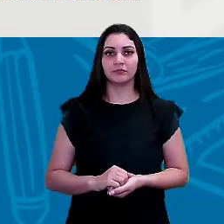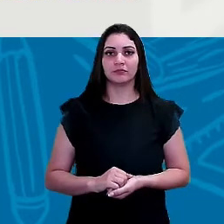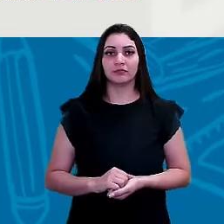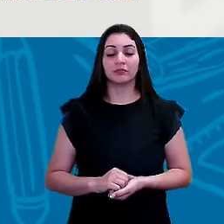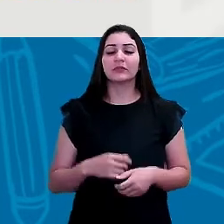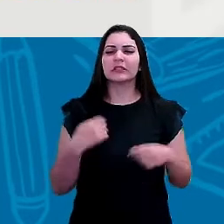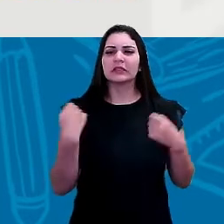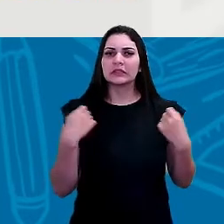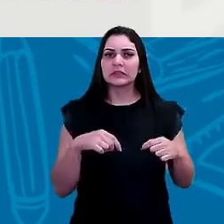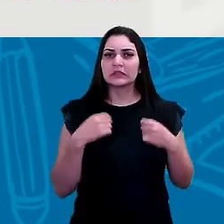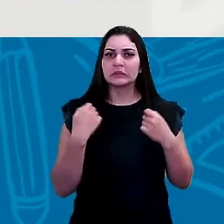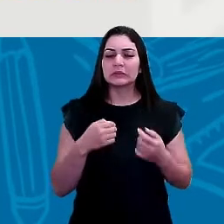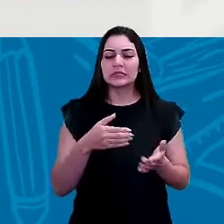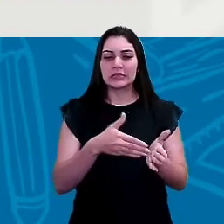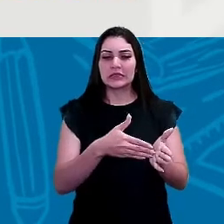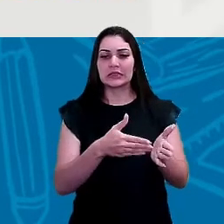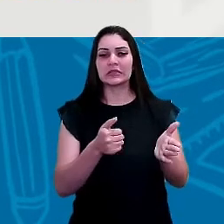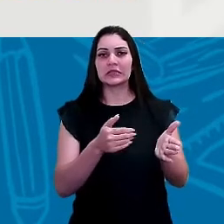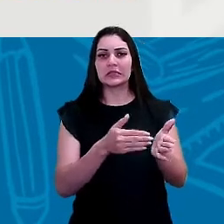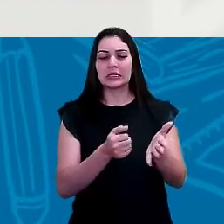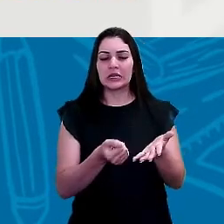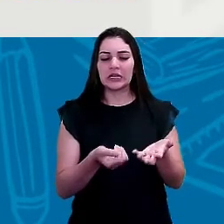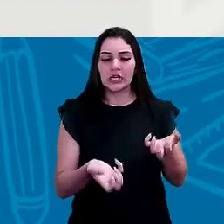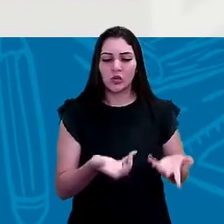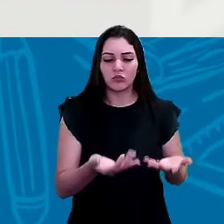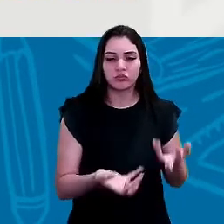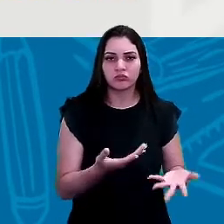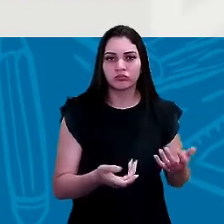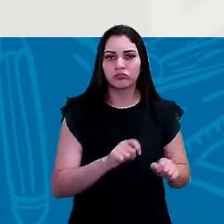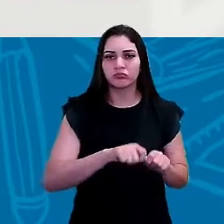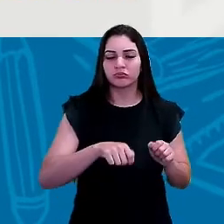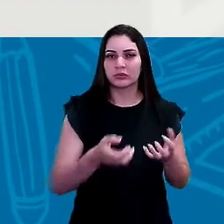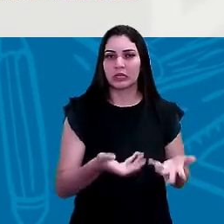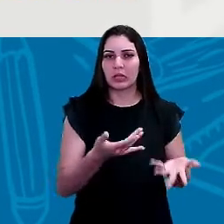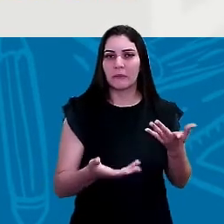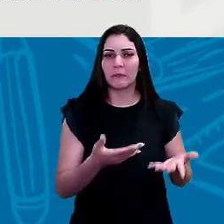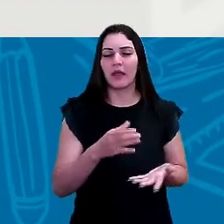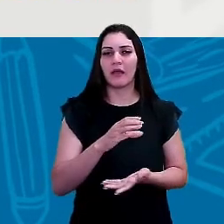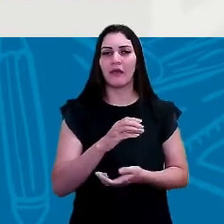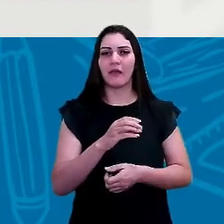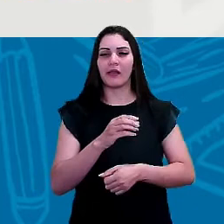a necessidade de se extrair, de se queimar mais carvão mineral, mais